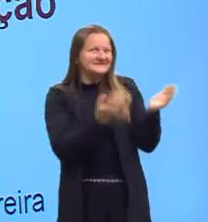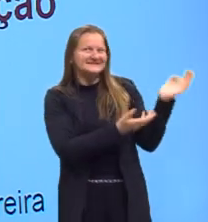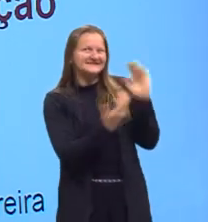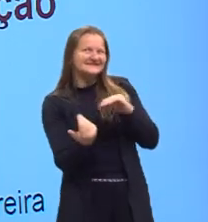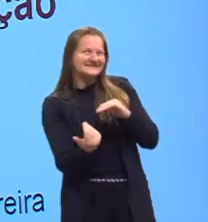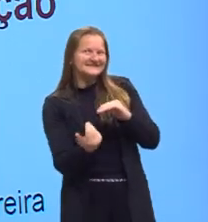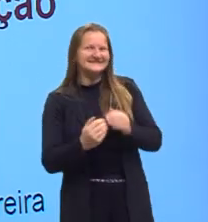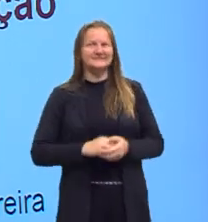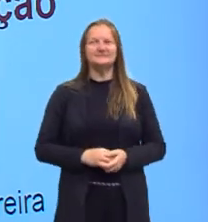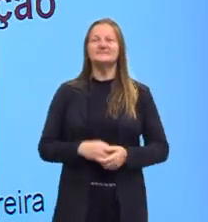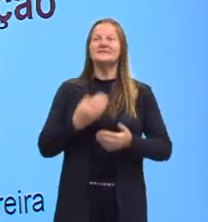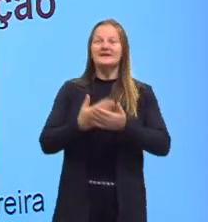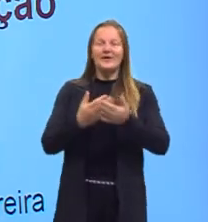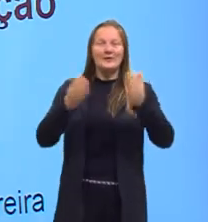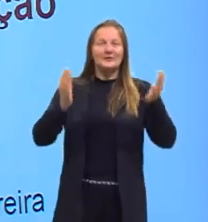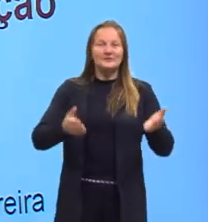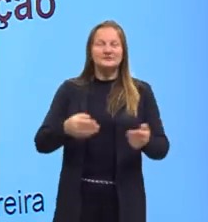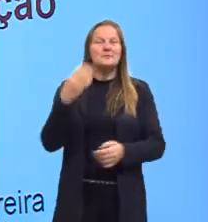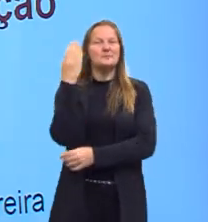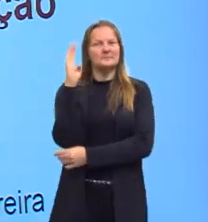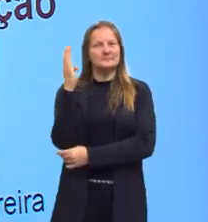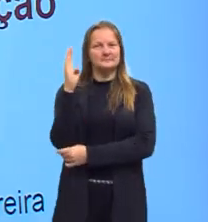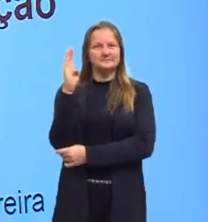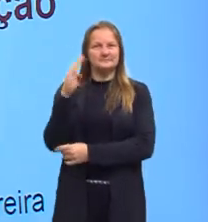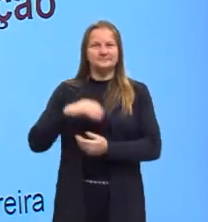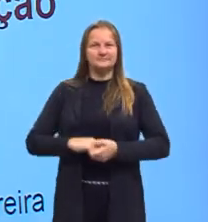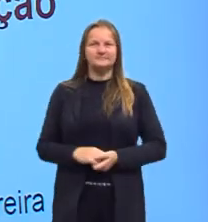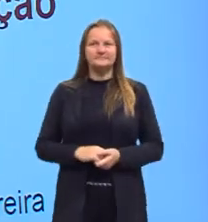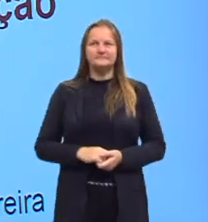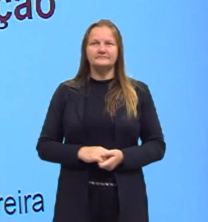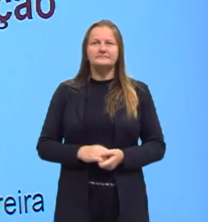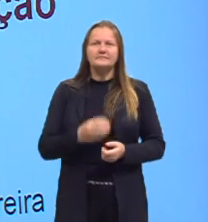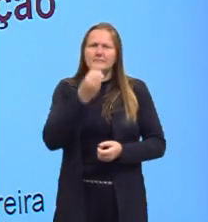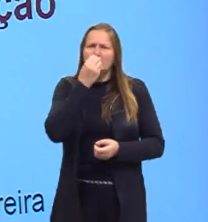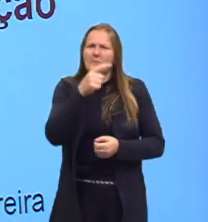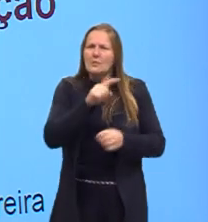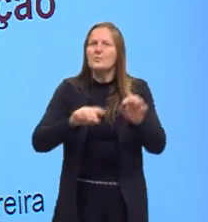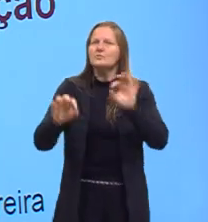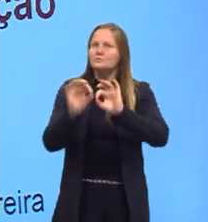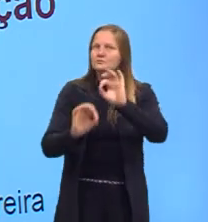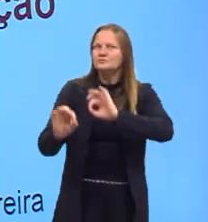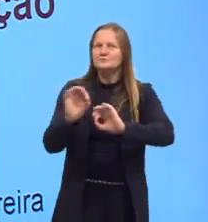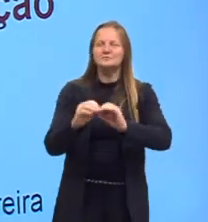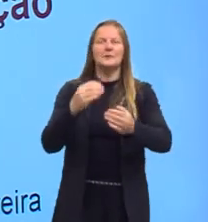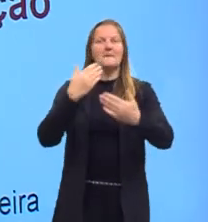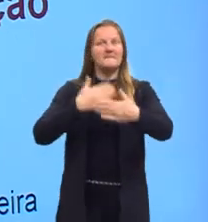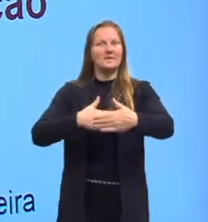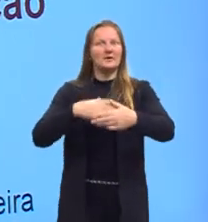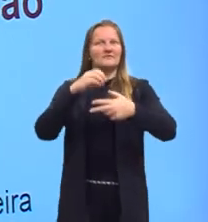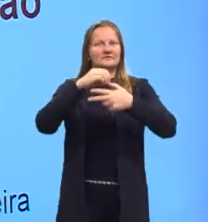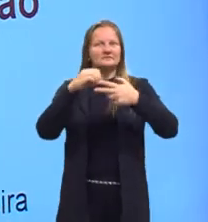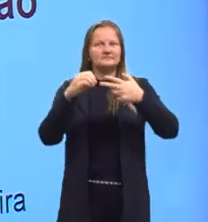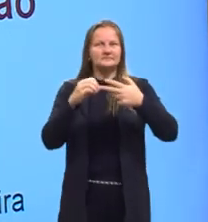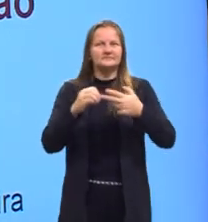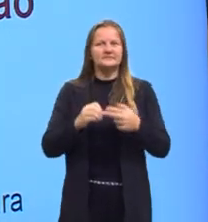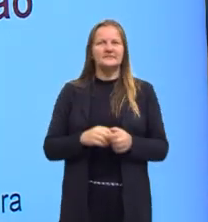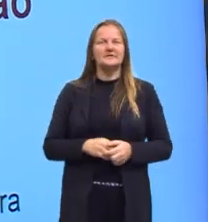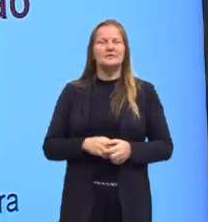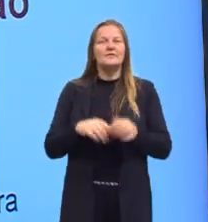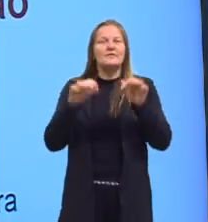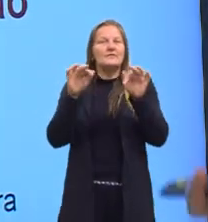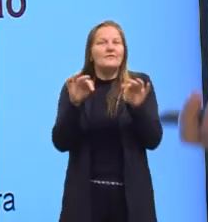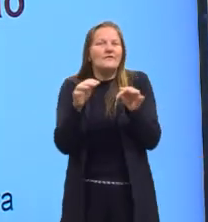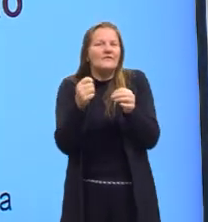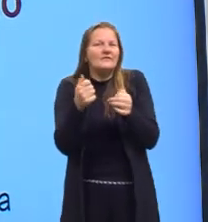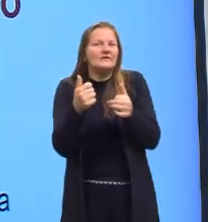passar com a aula de hoje aula de biologia né é bom para você se preparando né para a prova do Enem no final do ano